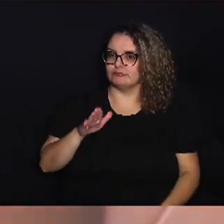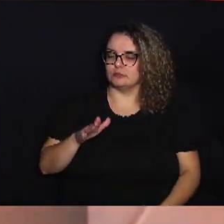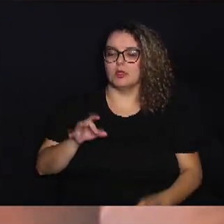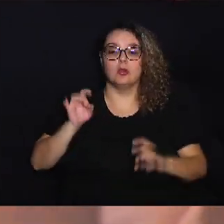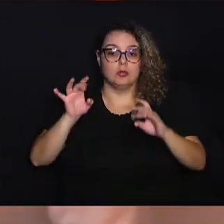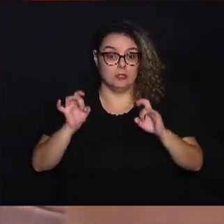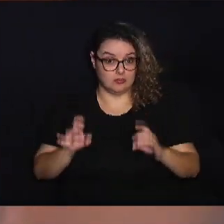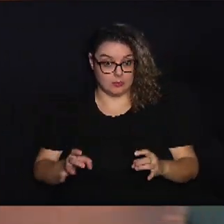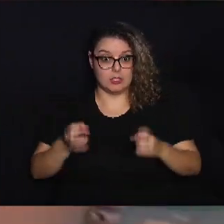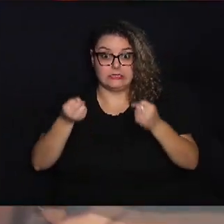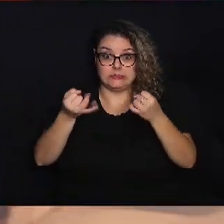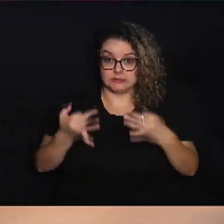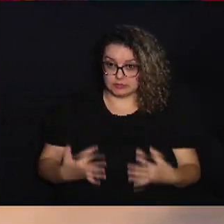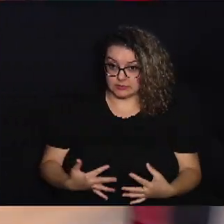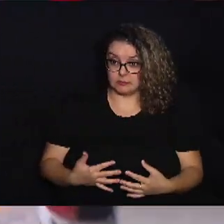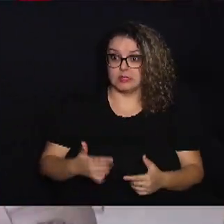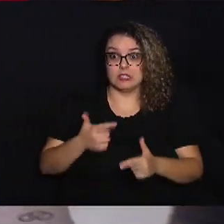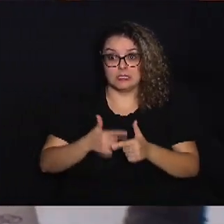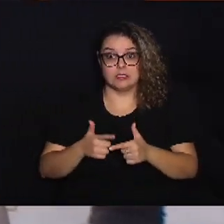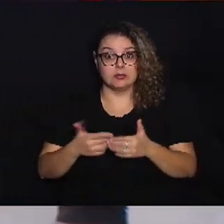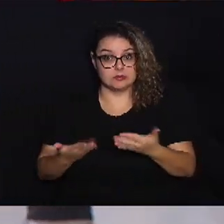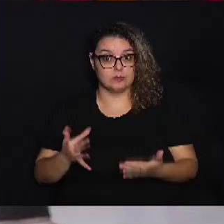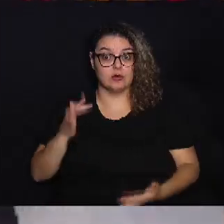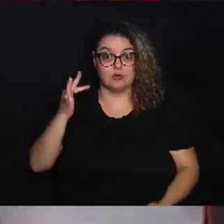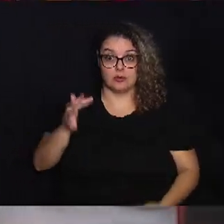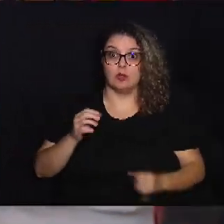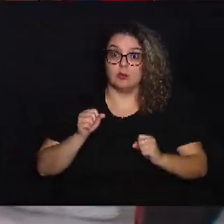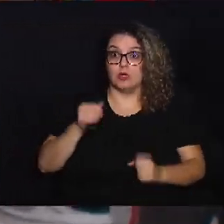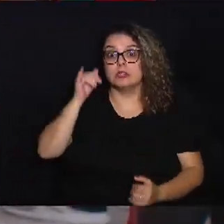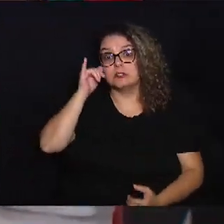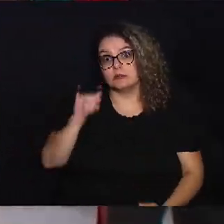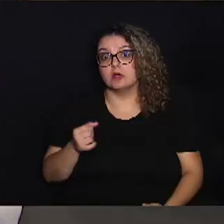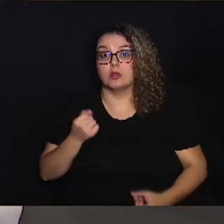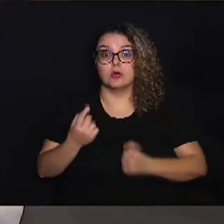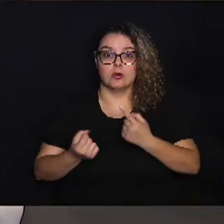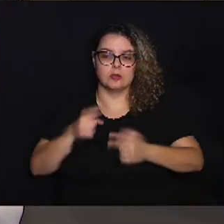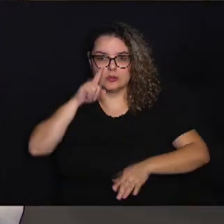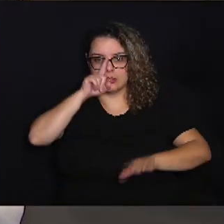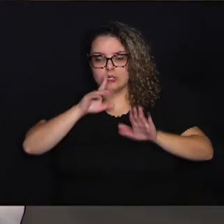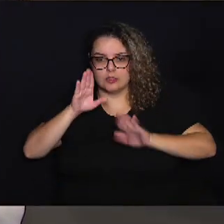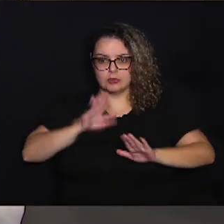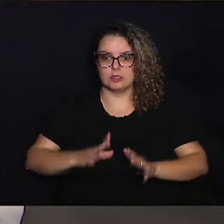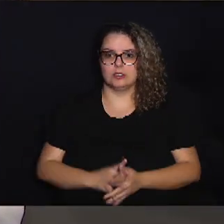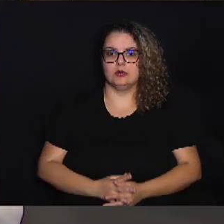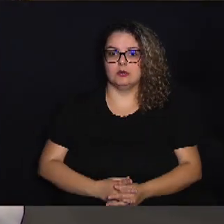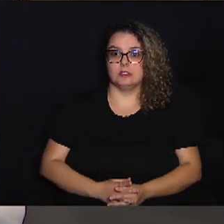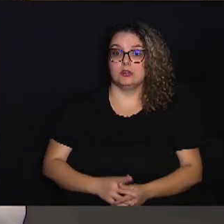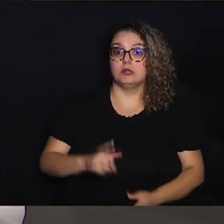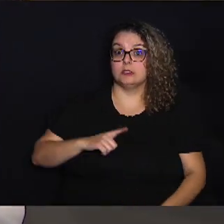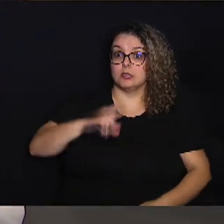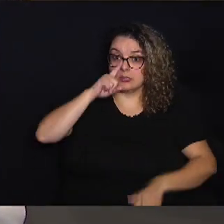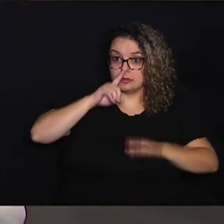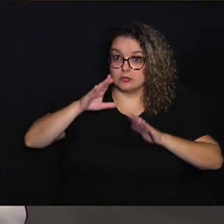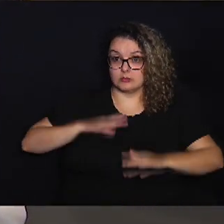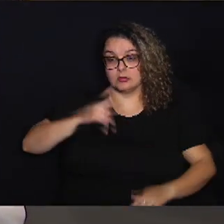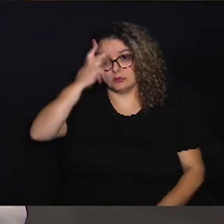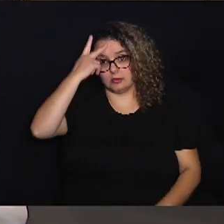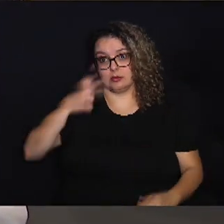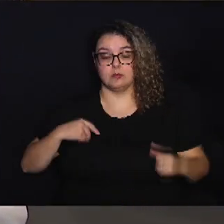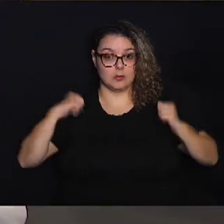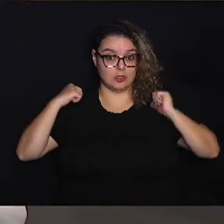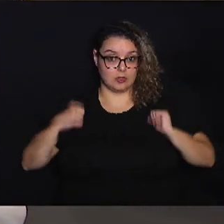especialista explica que esses problemas futuros podem ser evitados com alguns cuidados. Tem os cuidados da própria mochila, mochilas